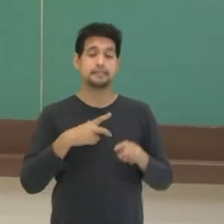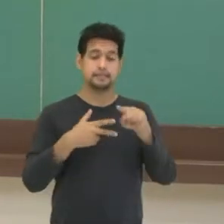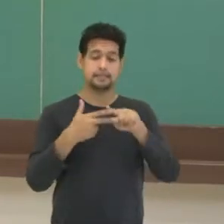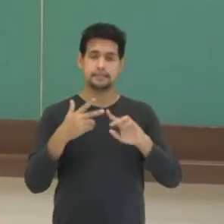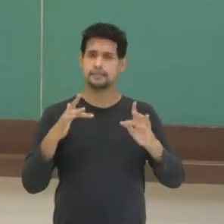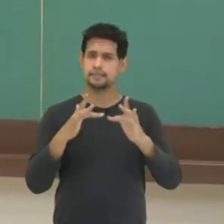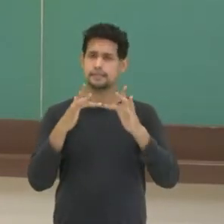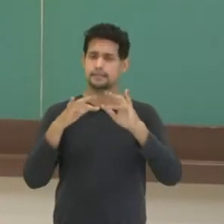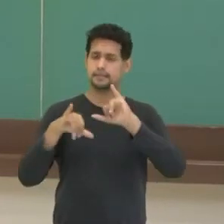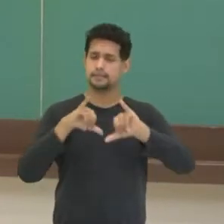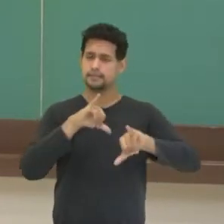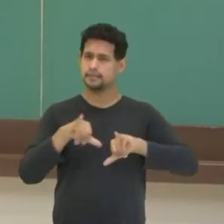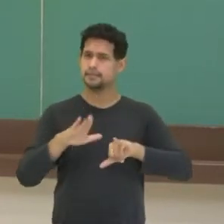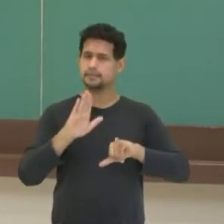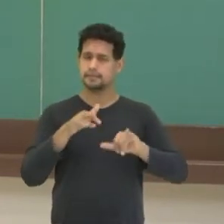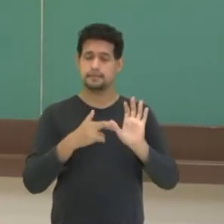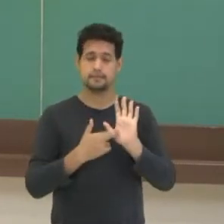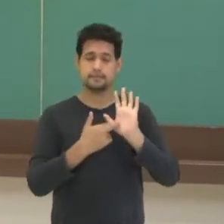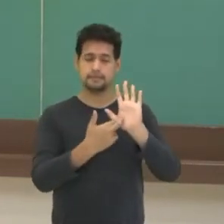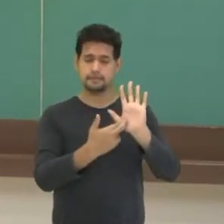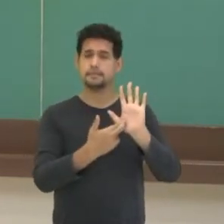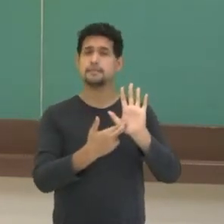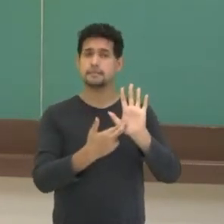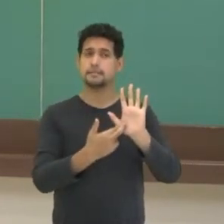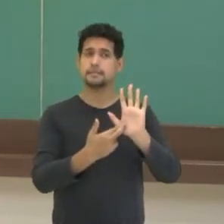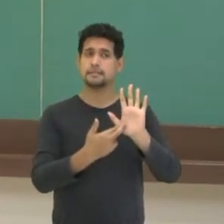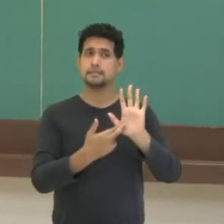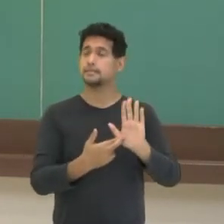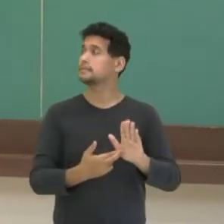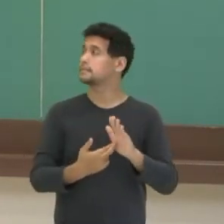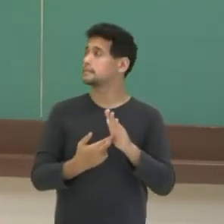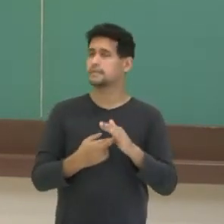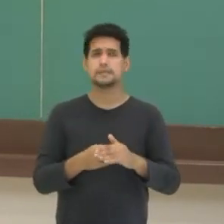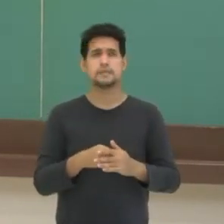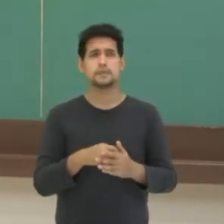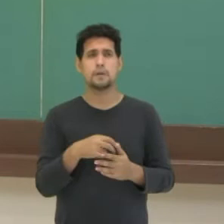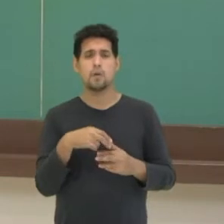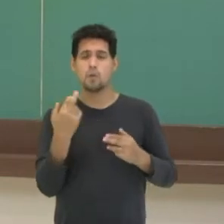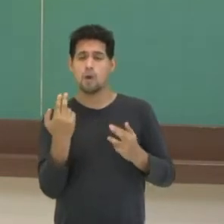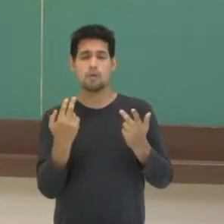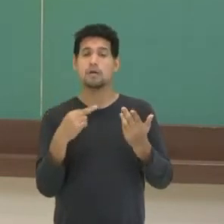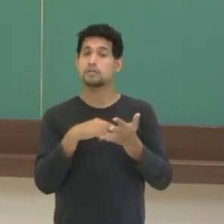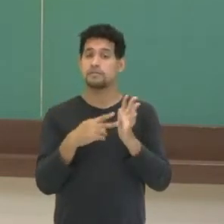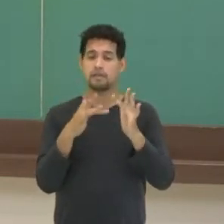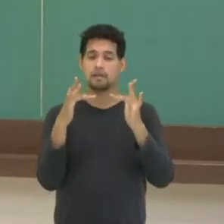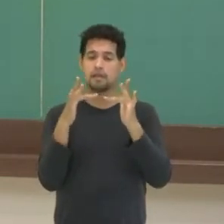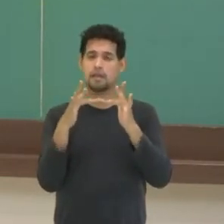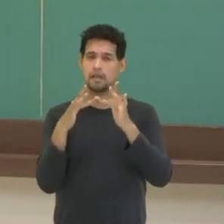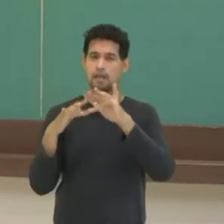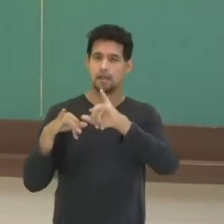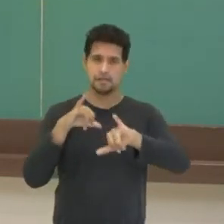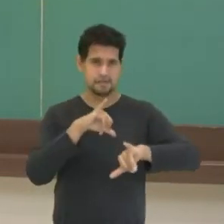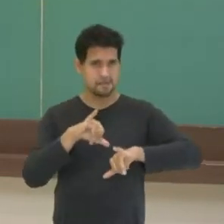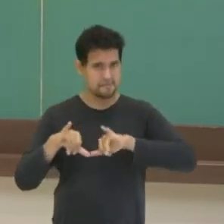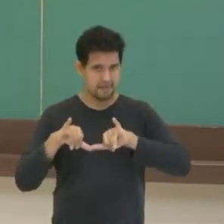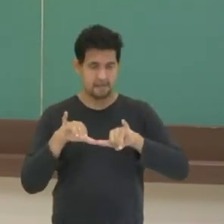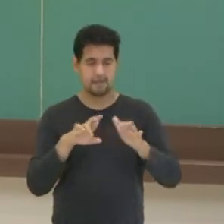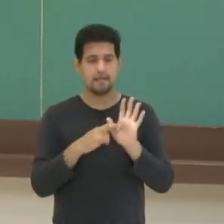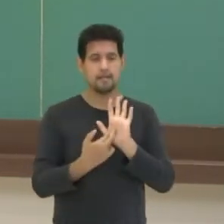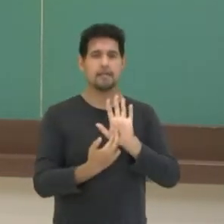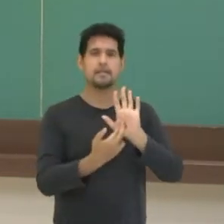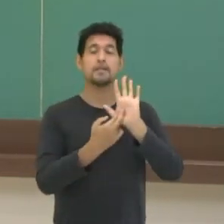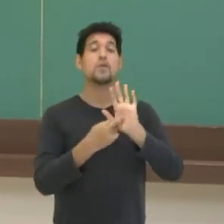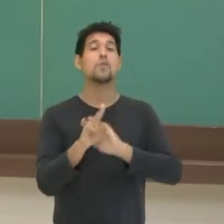ligações químicas representadas aqui. Esses traços representam ligações químicas. Esta